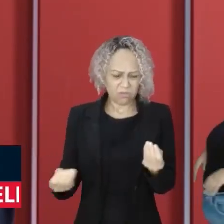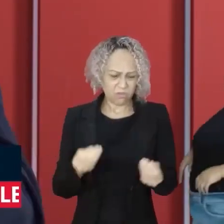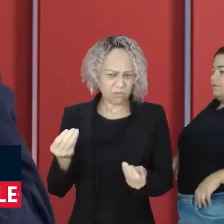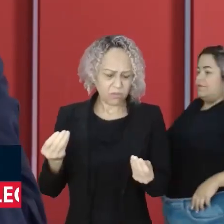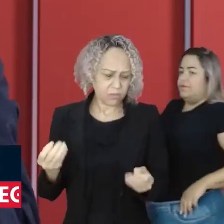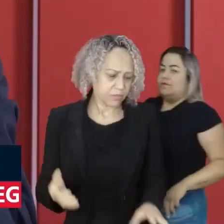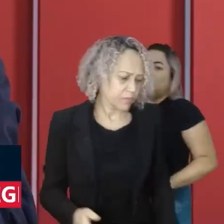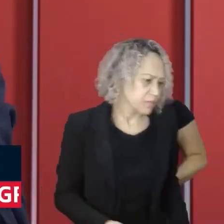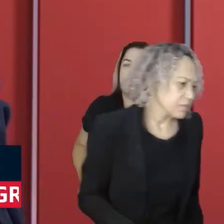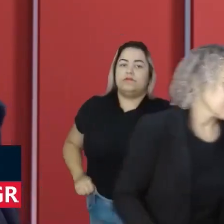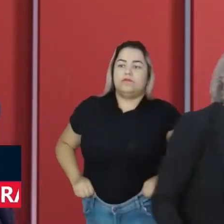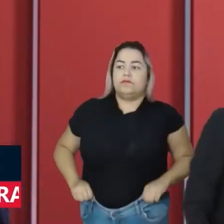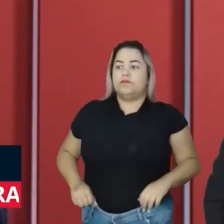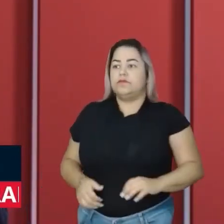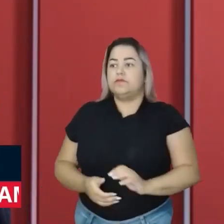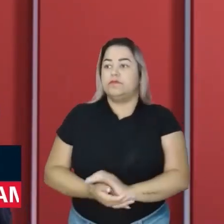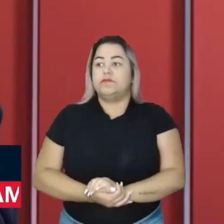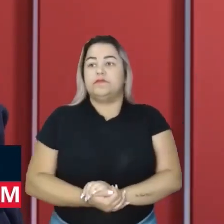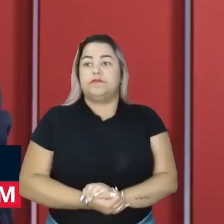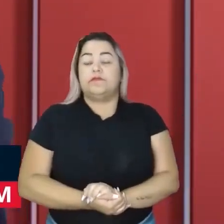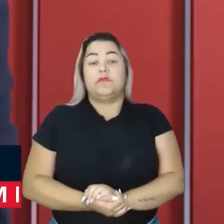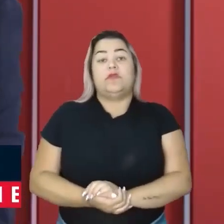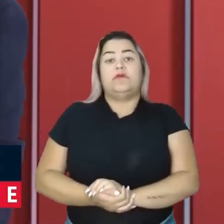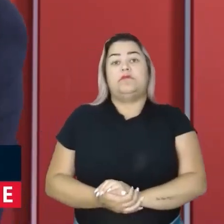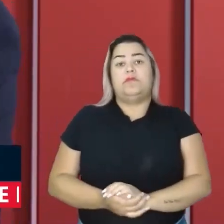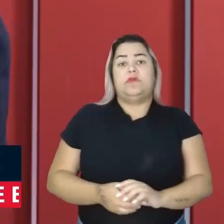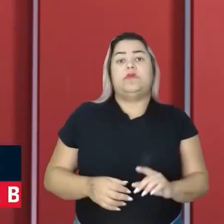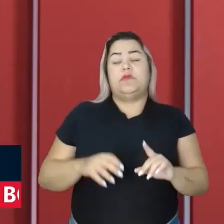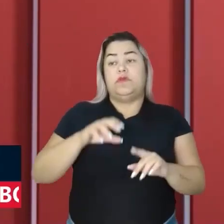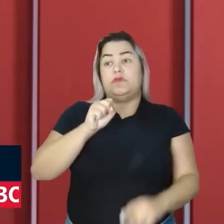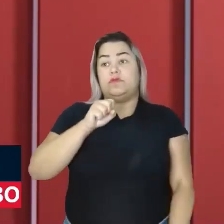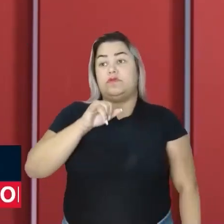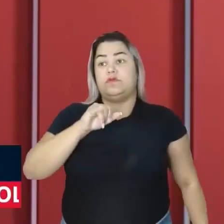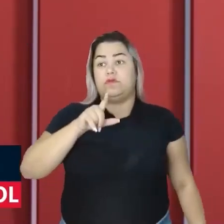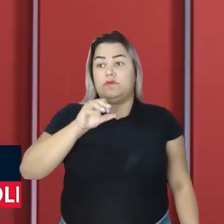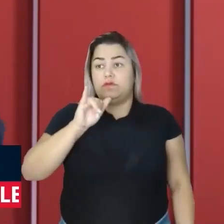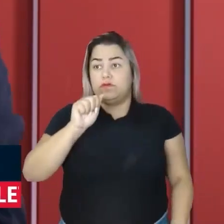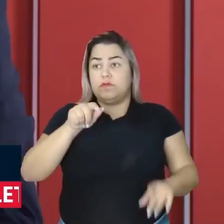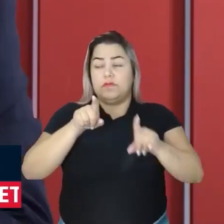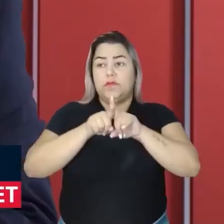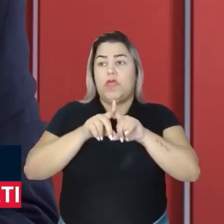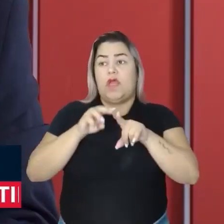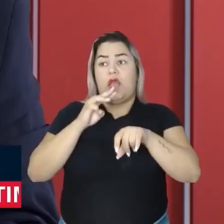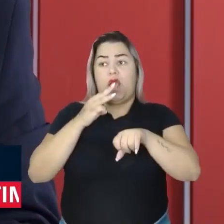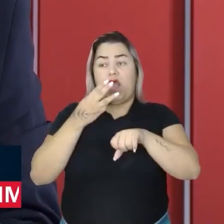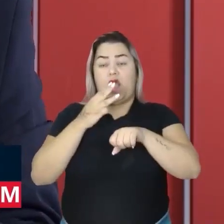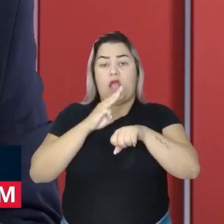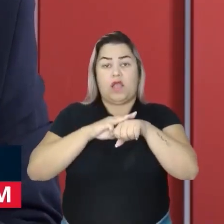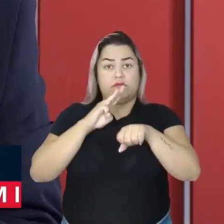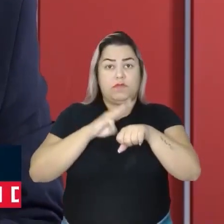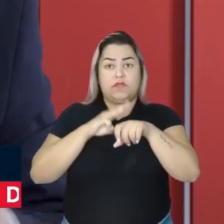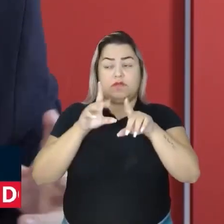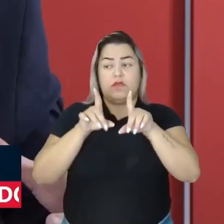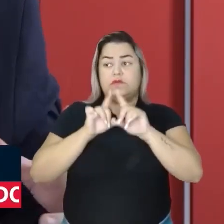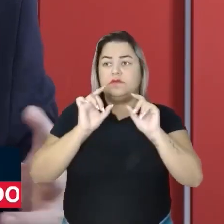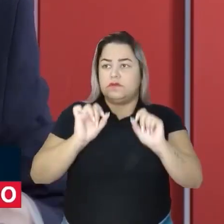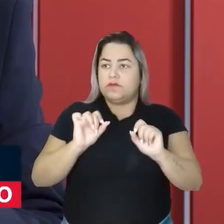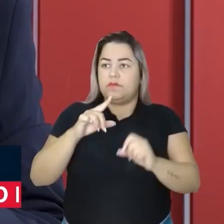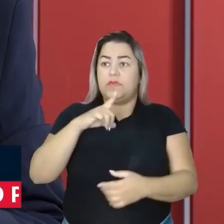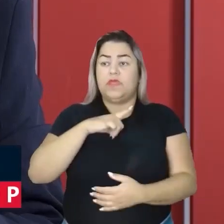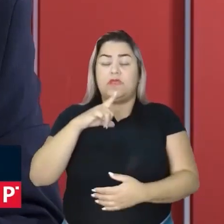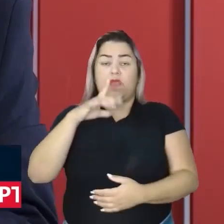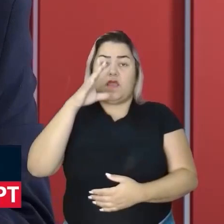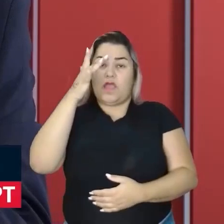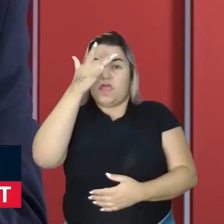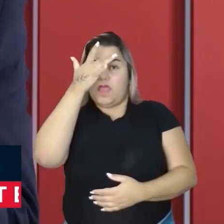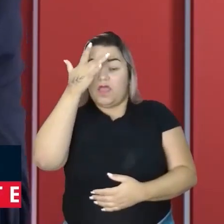filosofia, hoje eles não querem nem que as pessoas pensem mais, de sociologia, então eles estão apartando essas matérias, né, do processo escolar. Mas a gente quer que essa